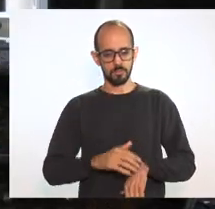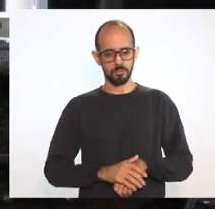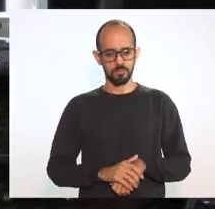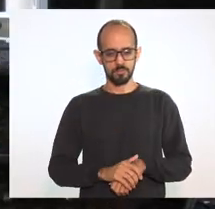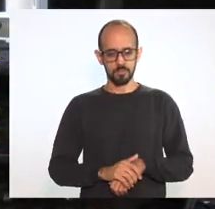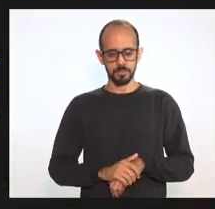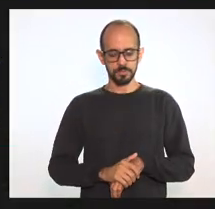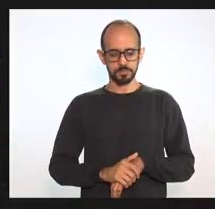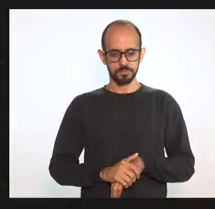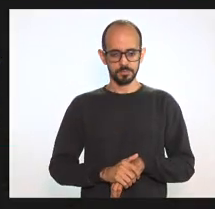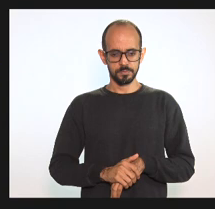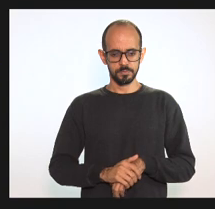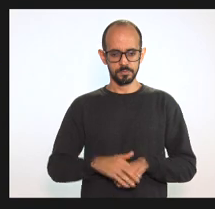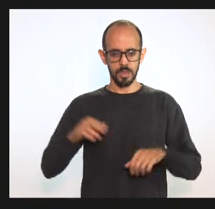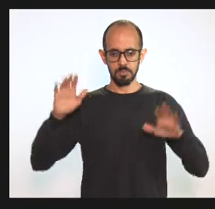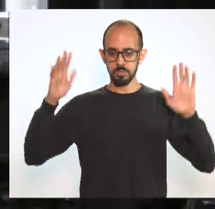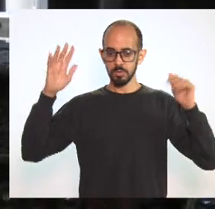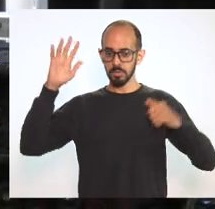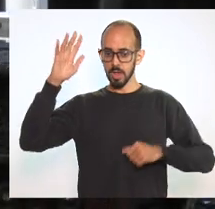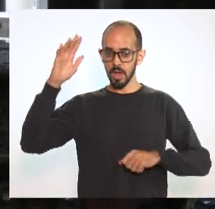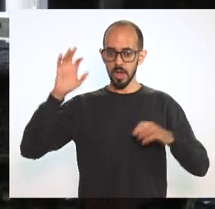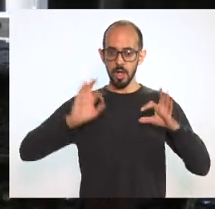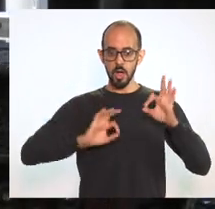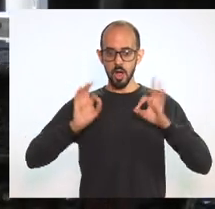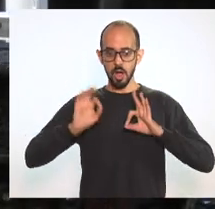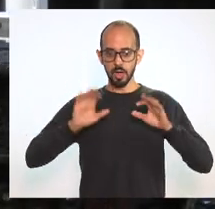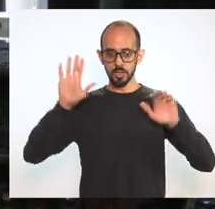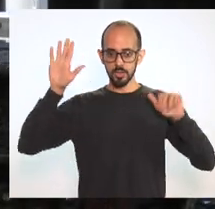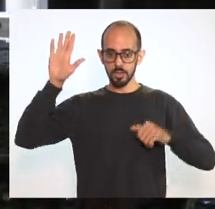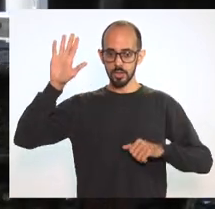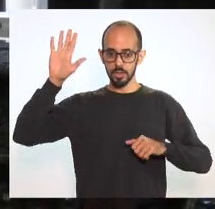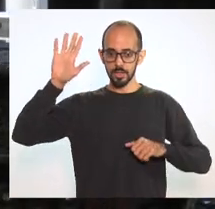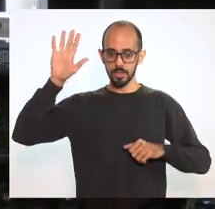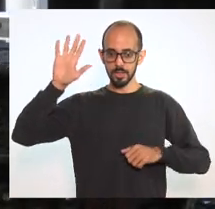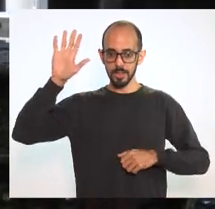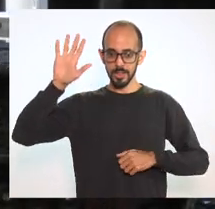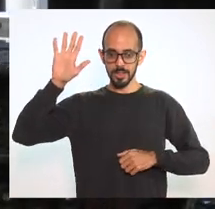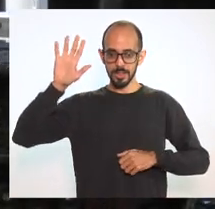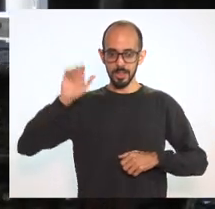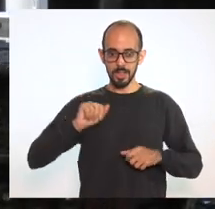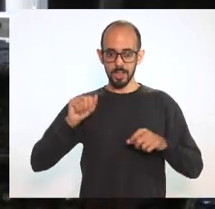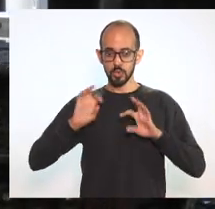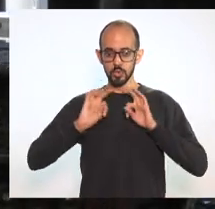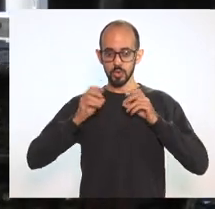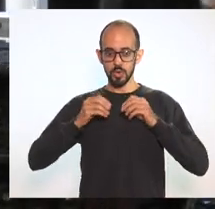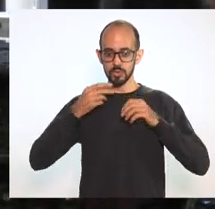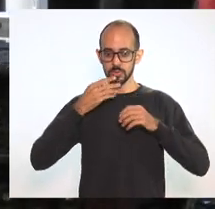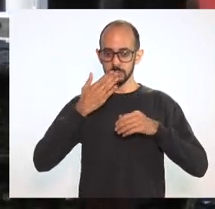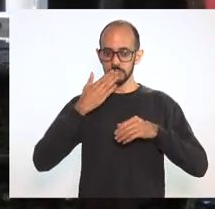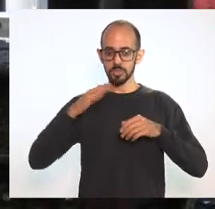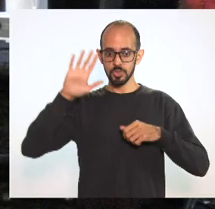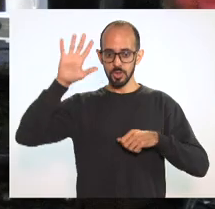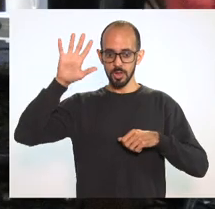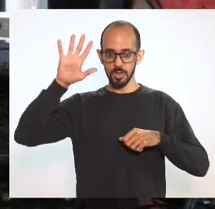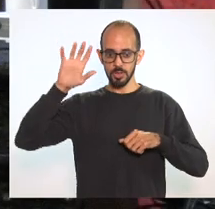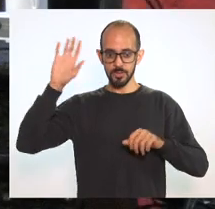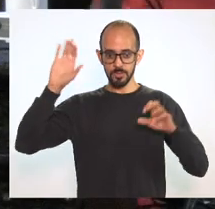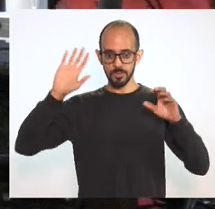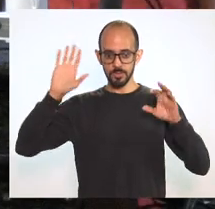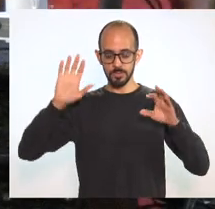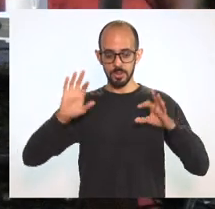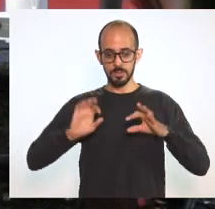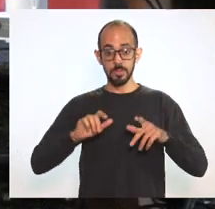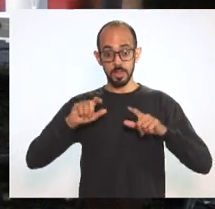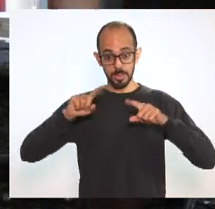Presidente. Olha só, por gentileza. Não vou abrir, eu não vou abrir a discussão. Alô, alô, alô. Também. Ao final